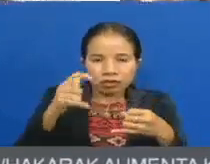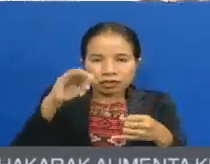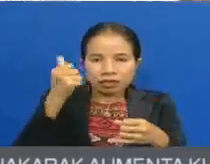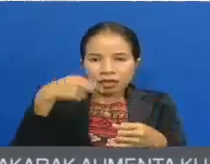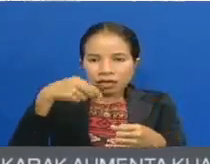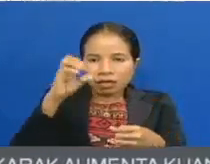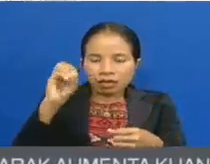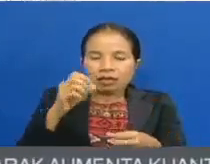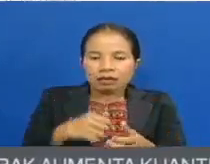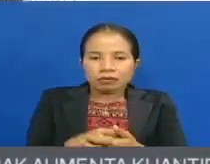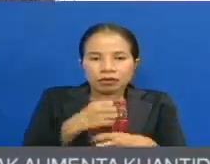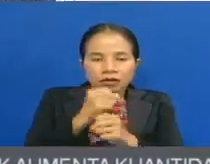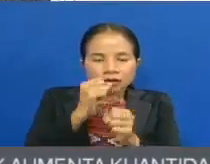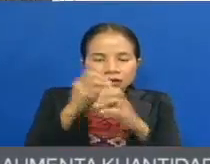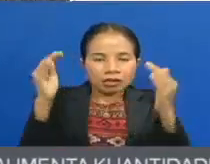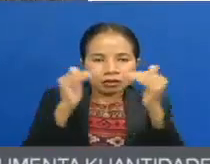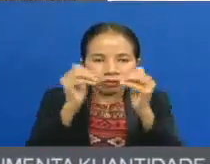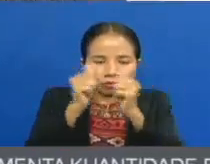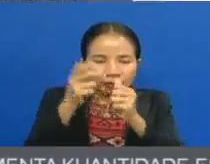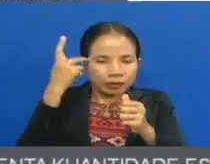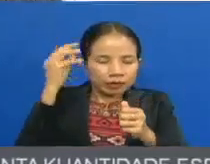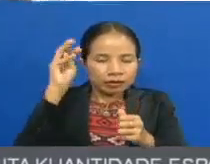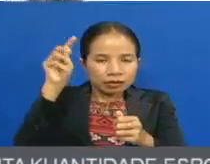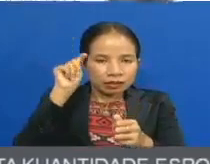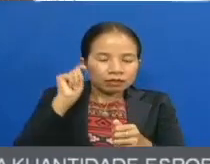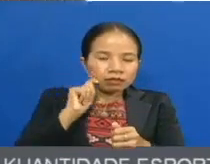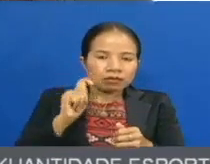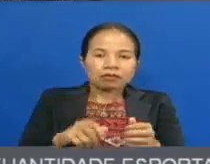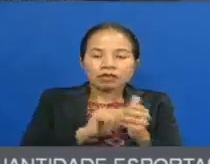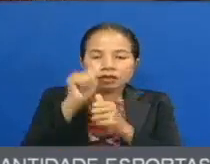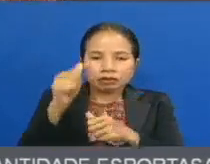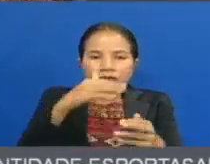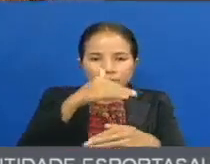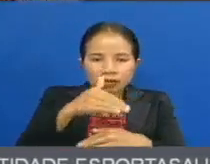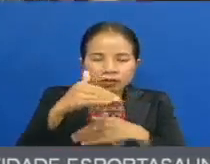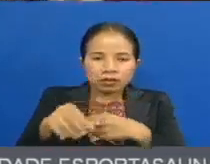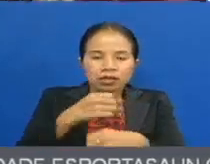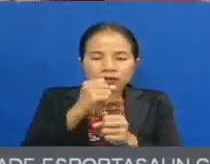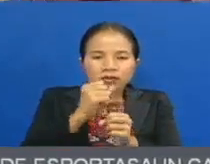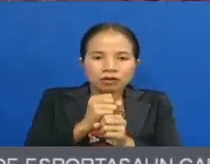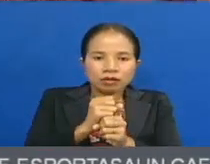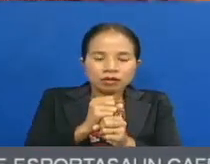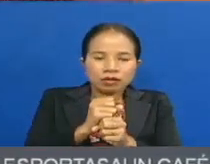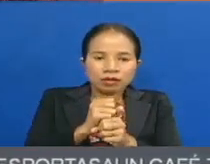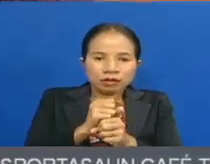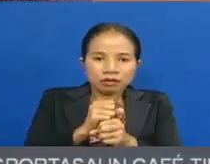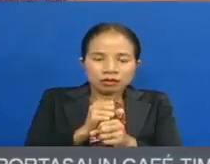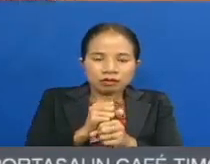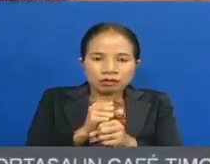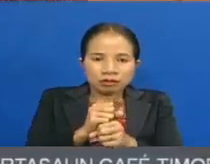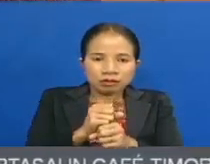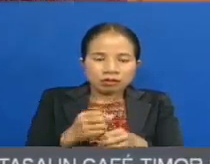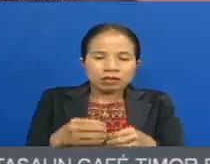Amaral Sarmento, a audiência do Primeiro-Ministro Taúr Matandruak, onde atualiza processo levantamento RAI, evolução e a